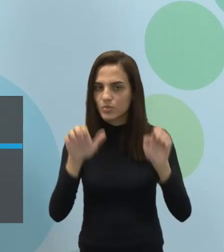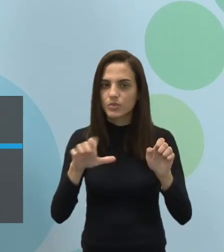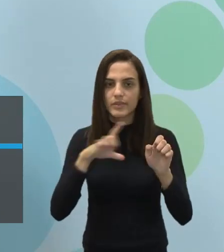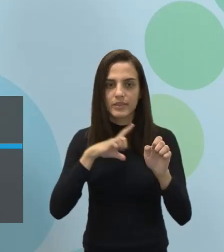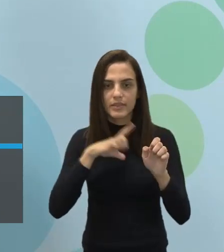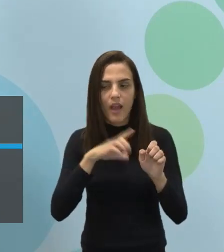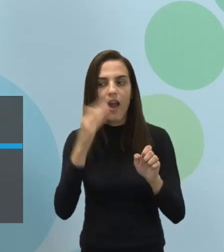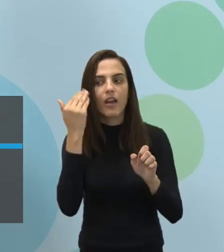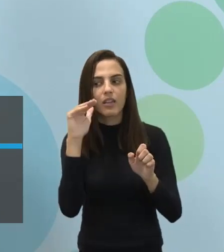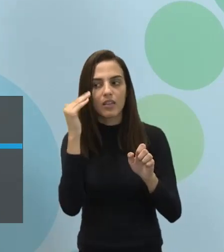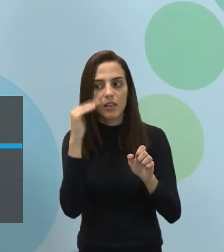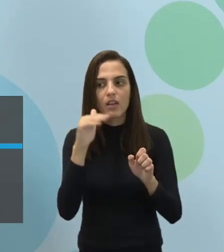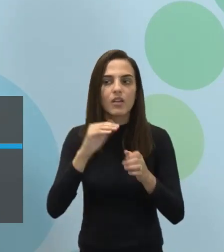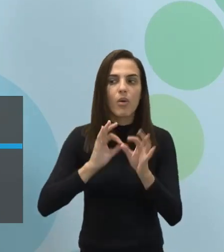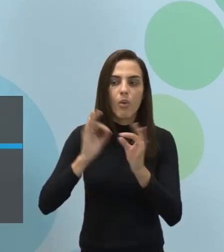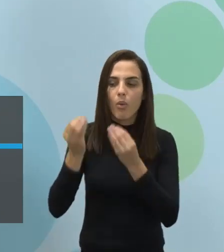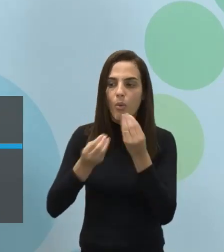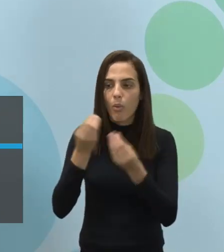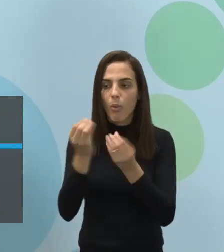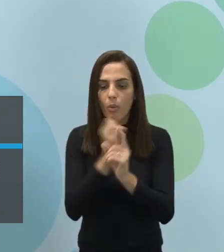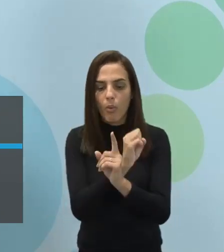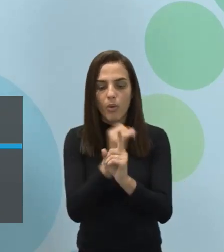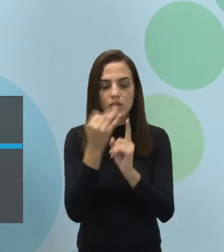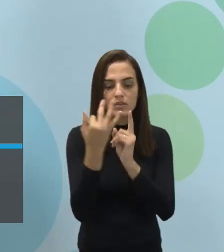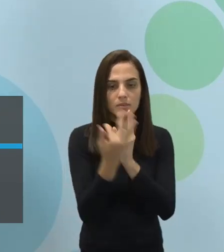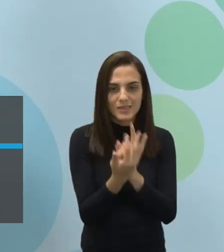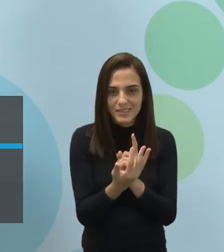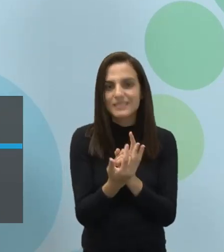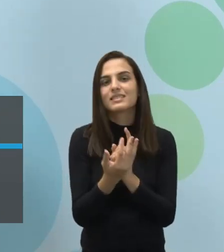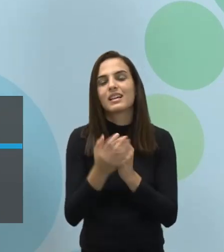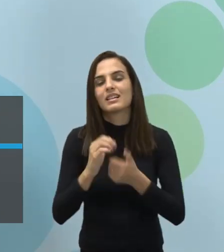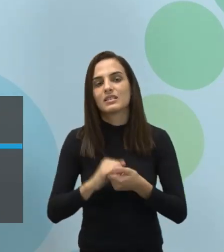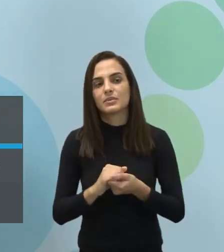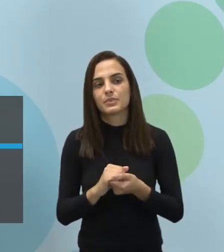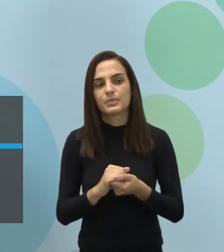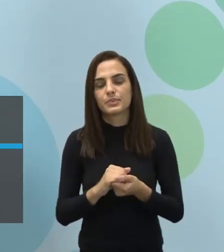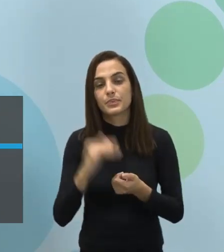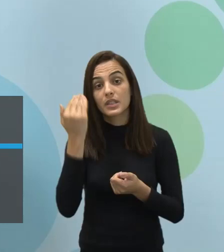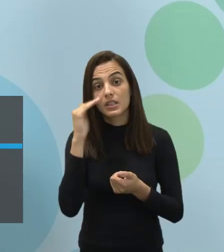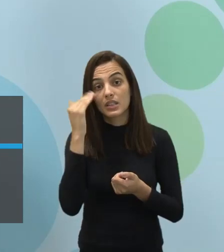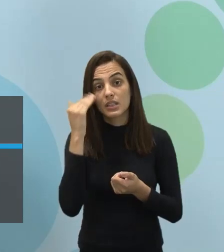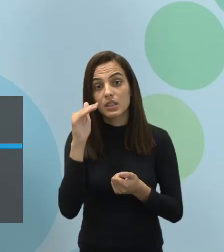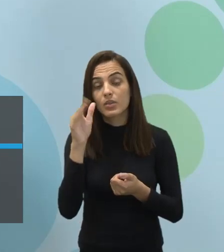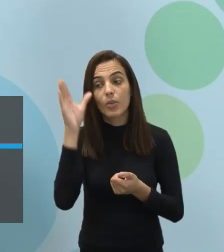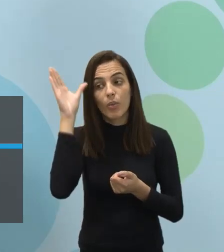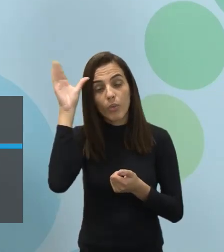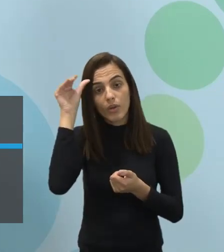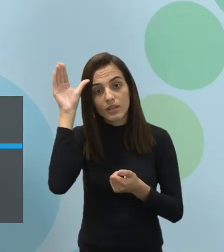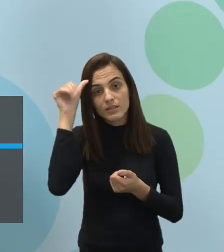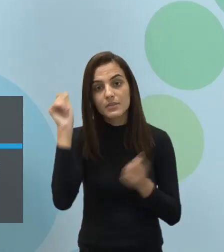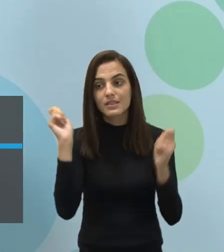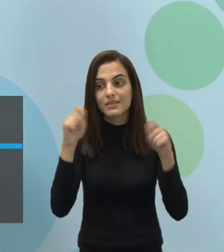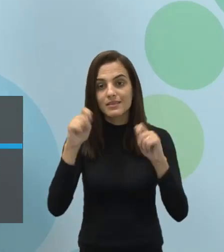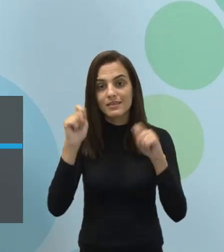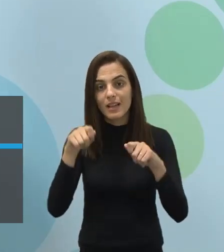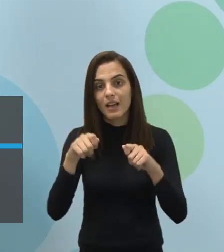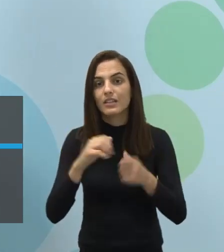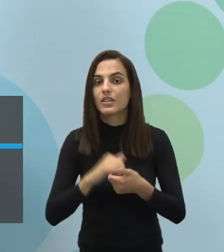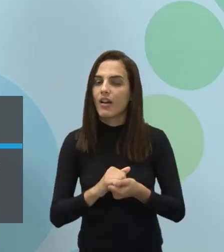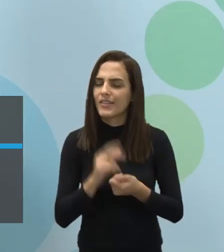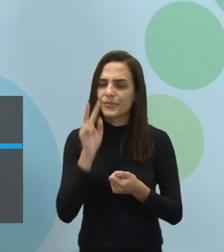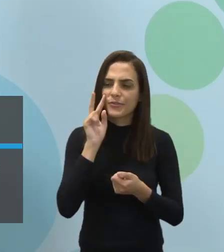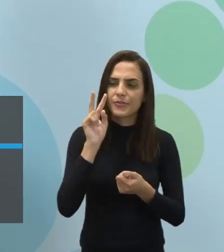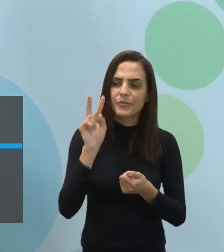noção exatamente como a sociedade é muito competitiva, tendo conhecimento e capacidade de discernir